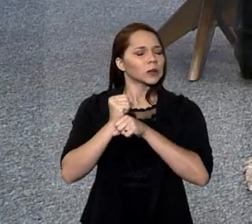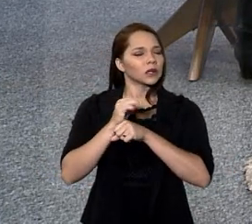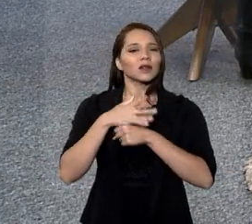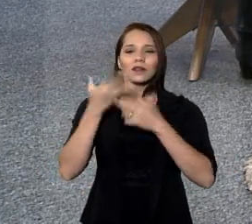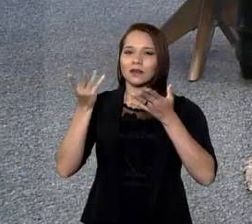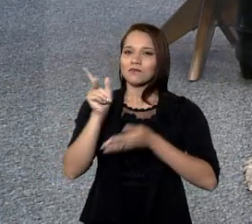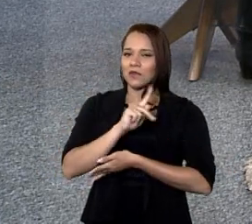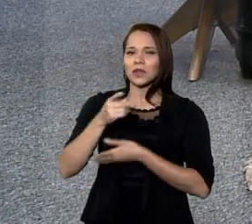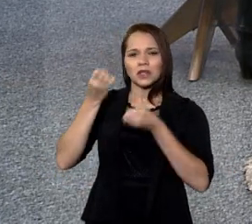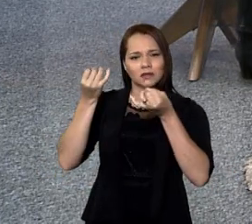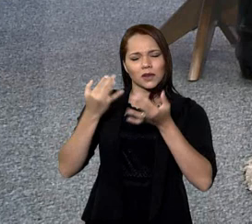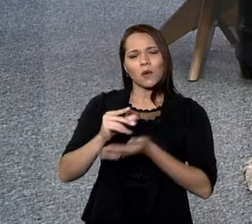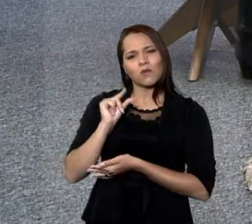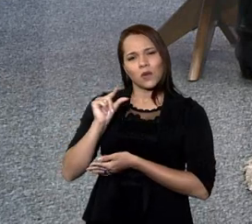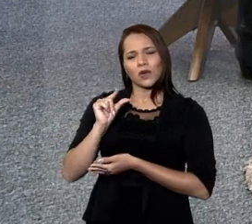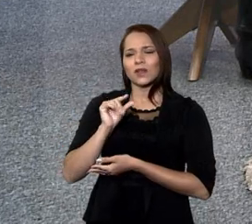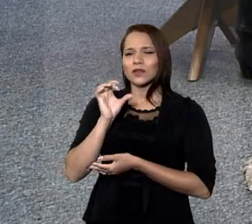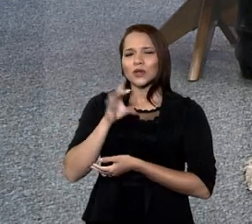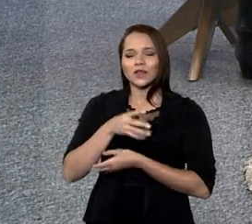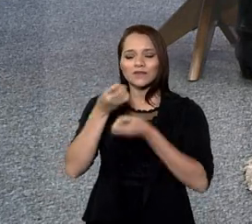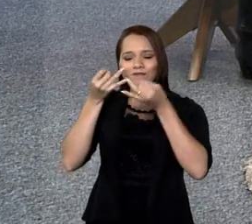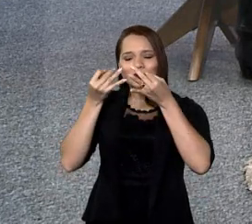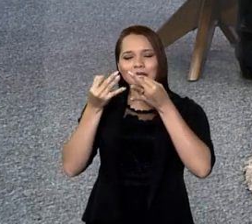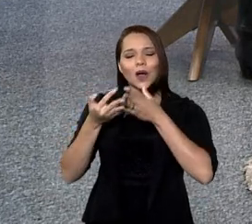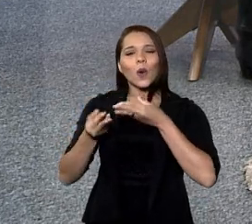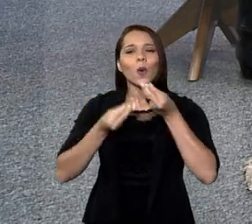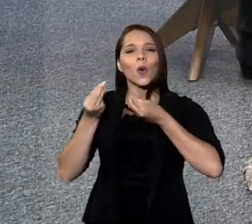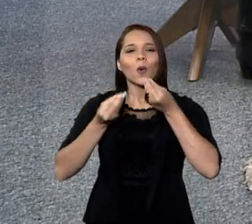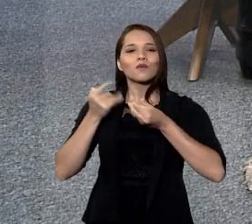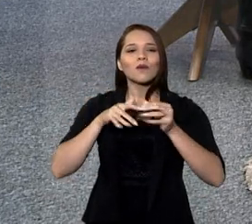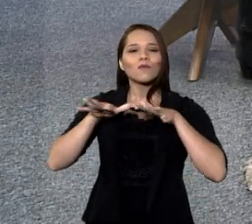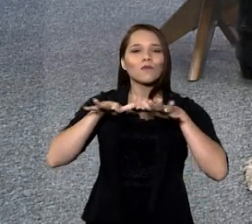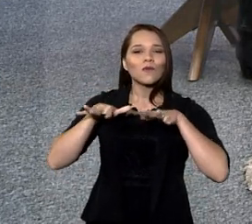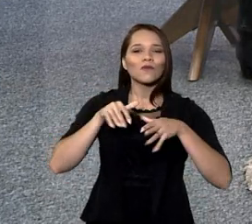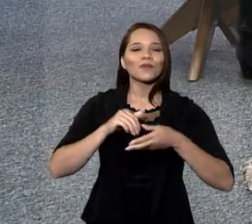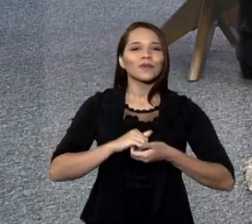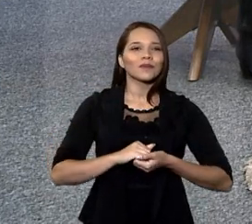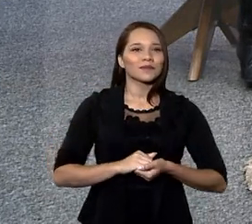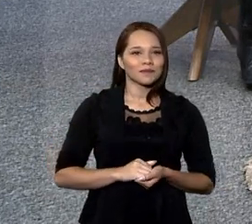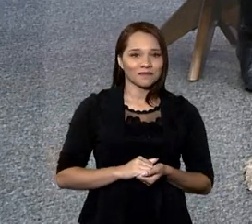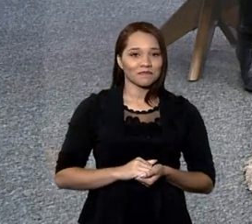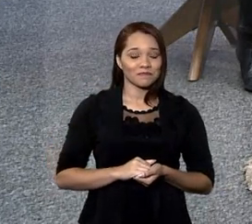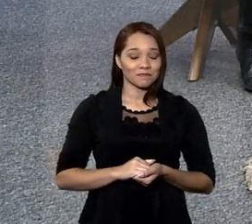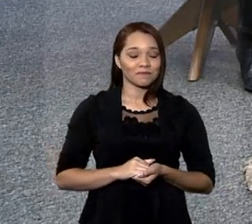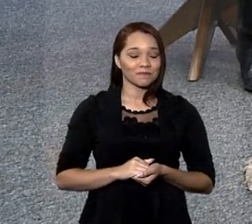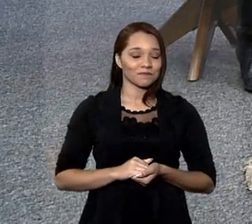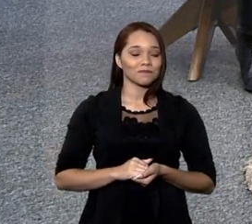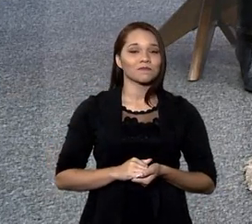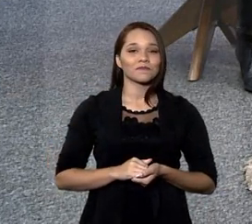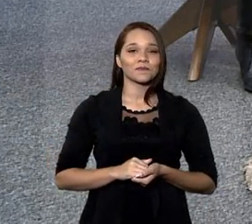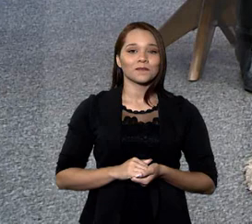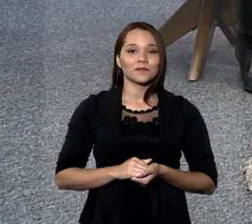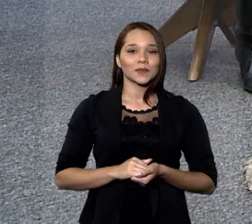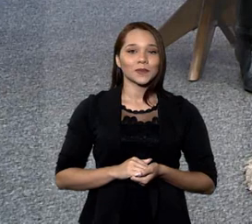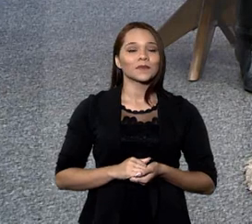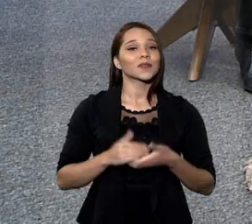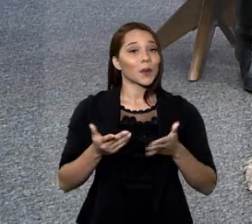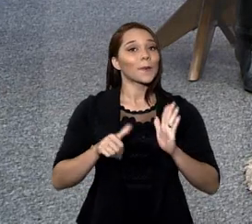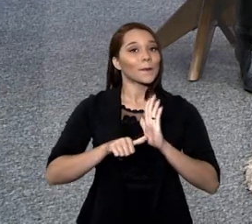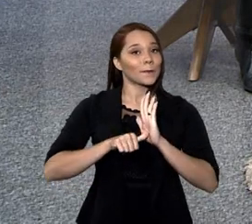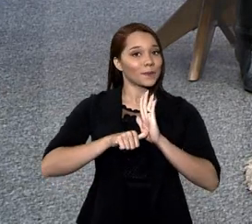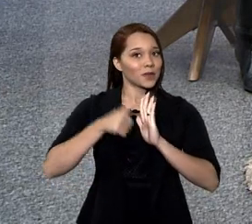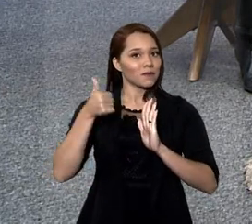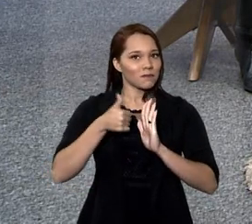que a professora pudesse falar um pouquinho para gente uma breve linha do tempo né de como é esse movimento a primeira